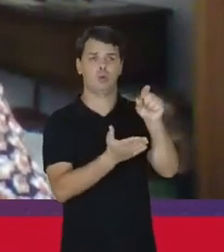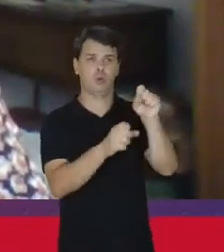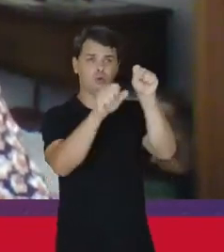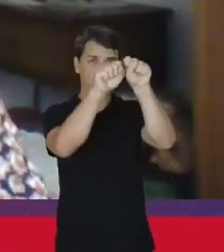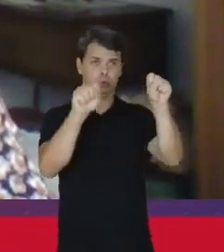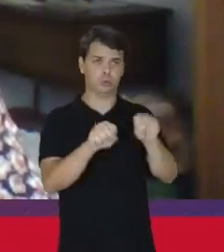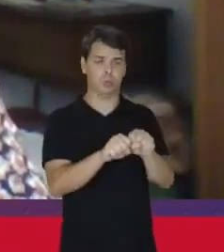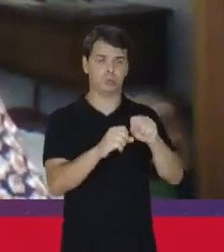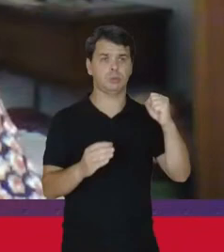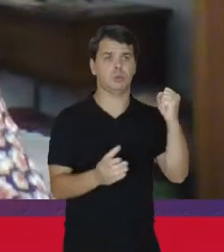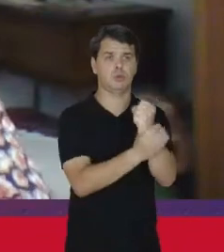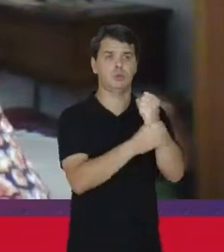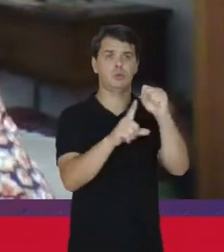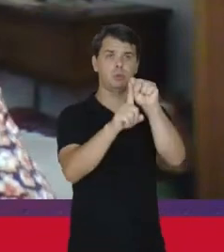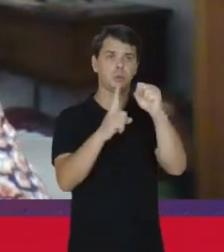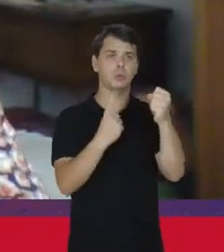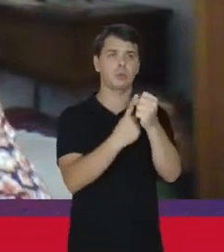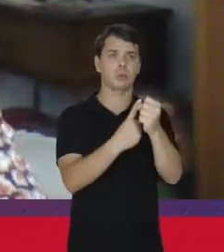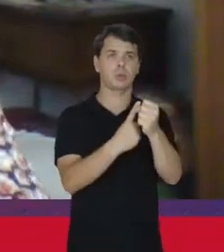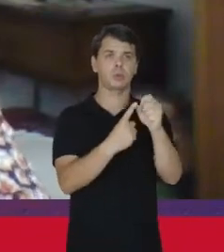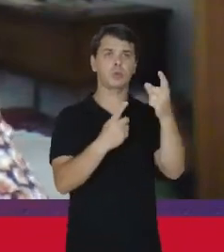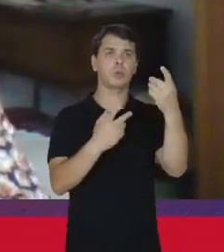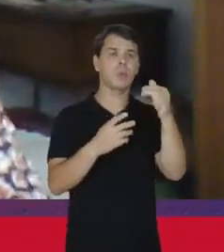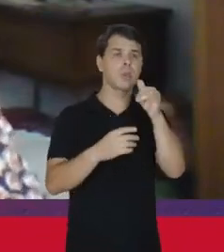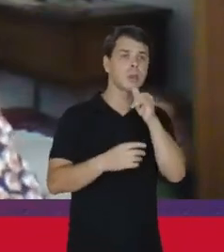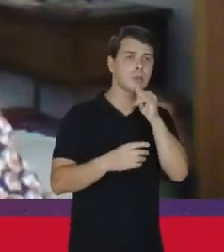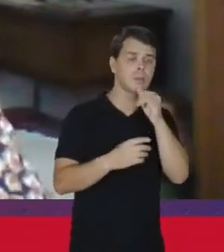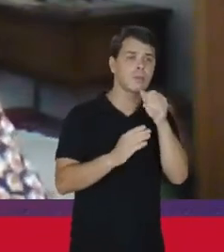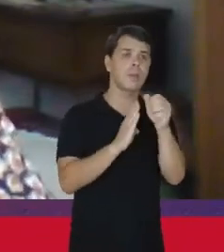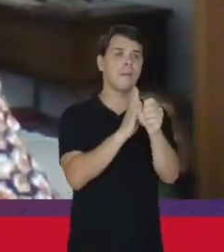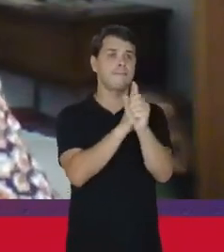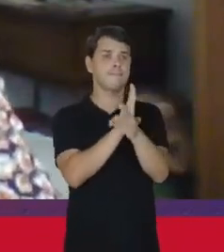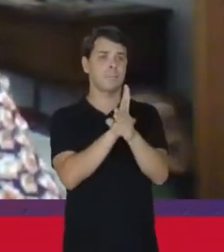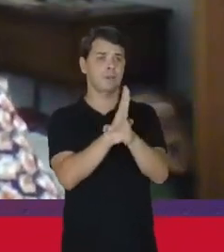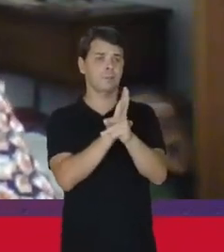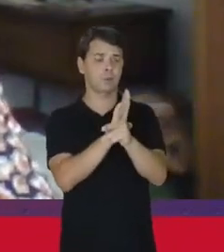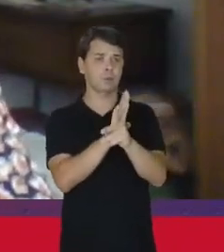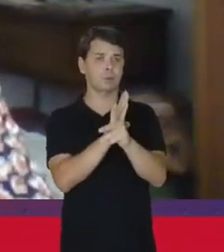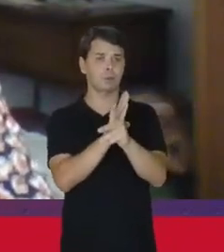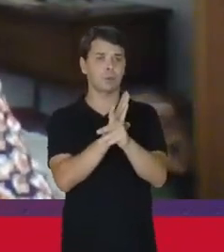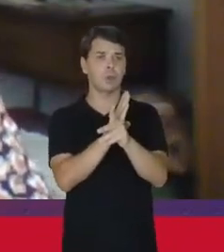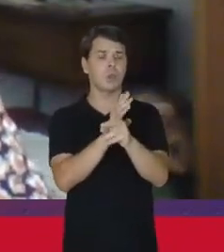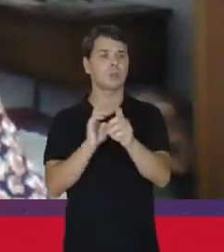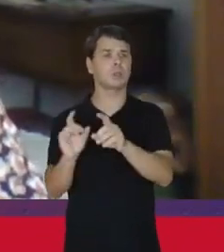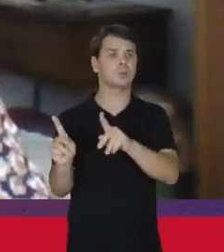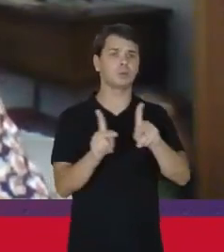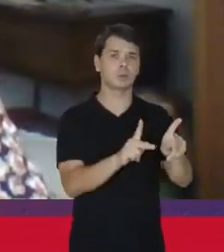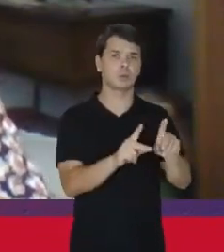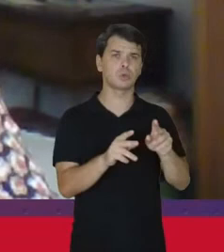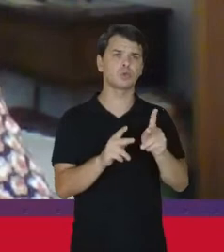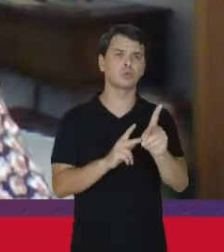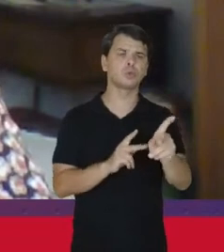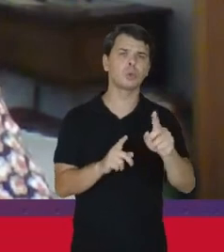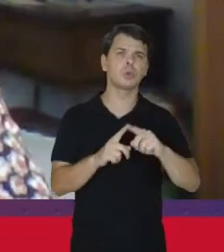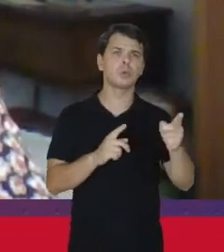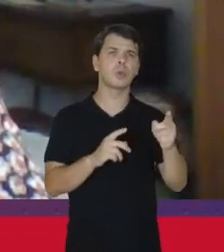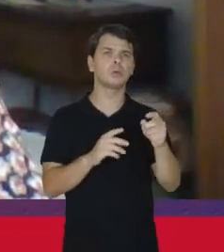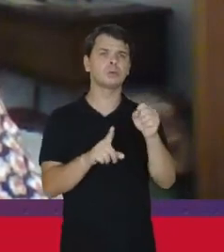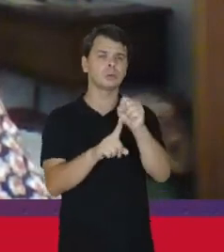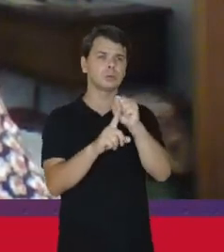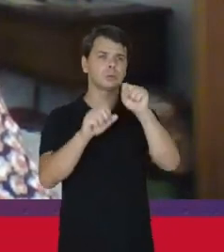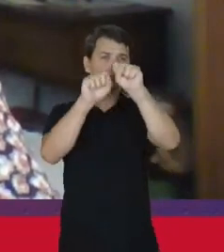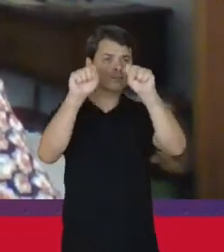sistema de seguridade social no Brasil, como é o caso, por exemplo, do benefício de prestação continuada. Então, o sistema de seguridade